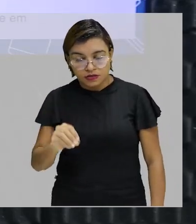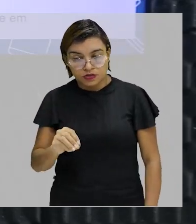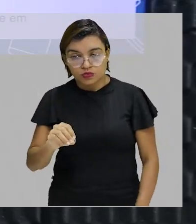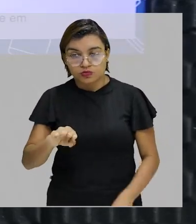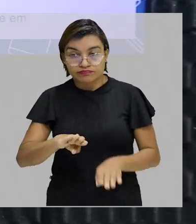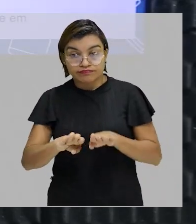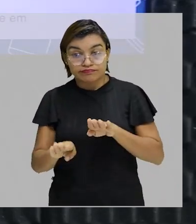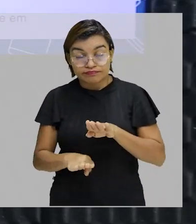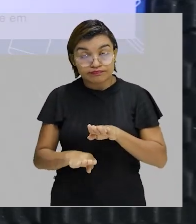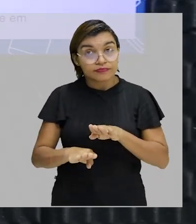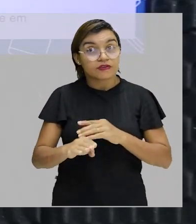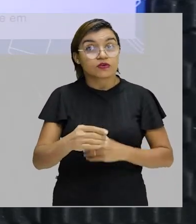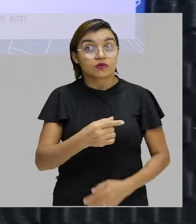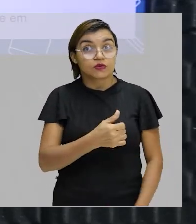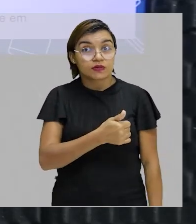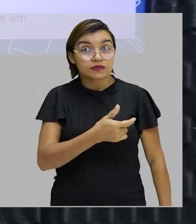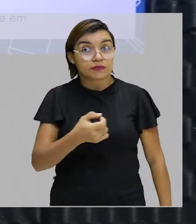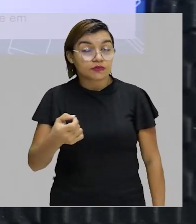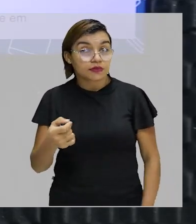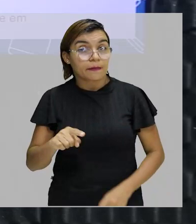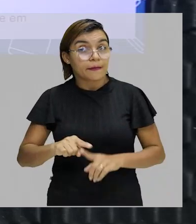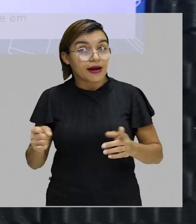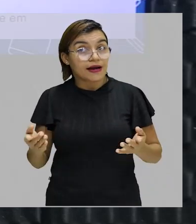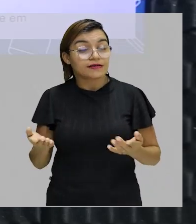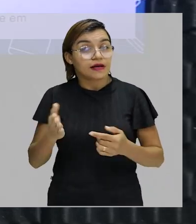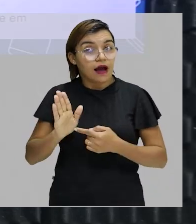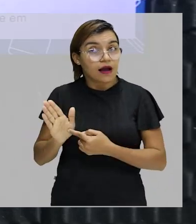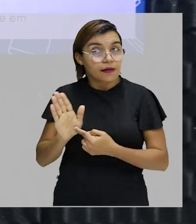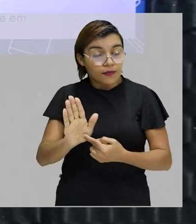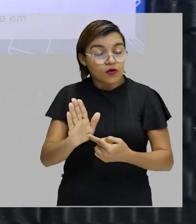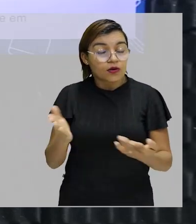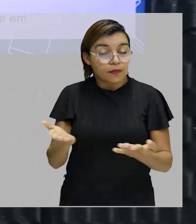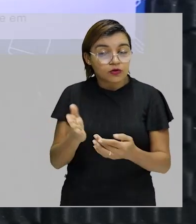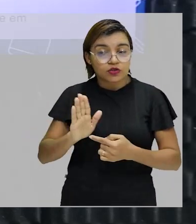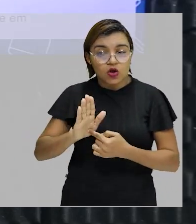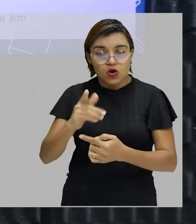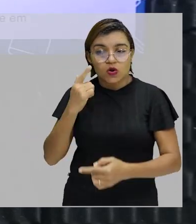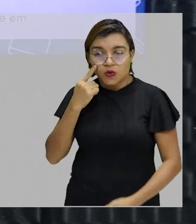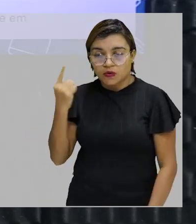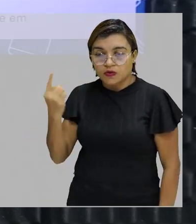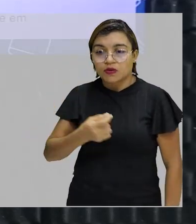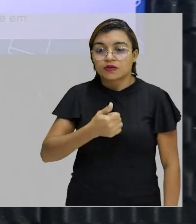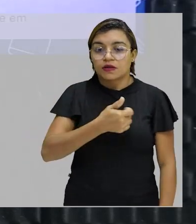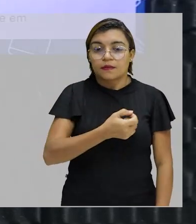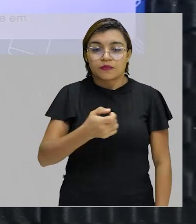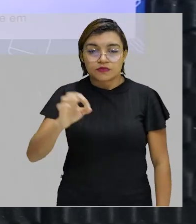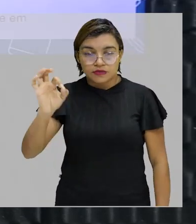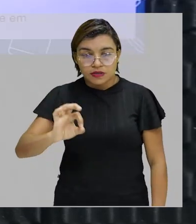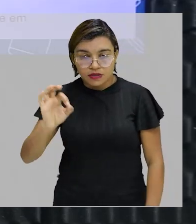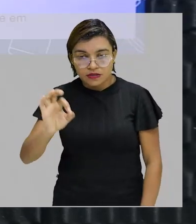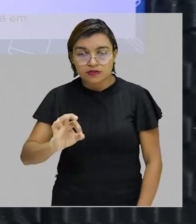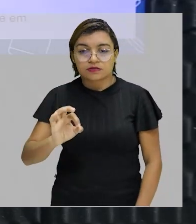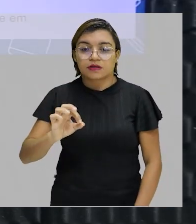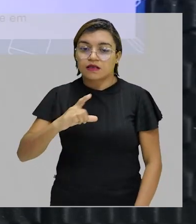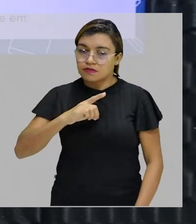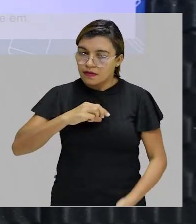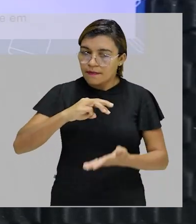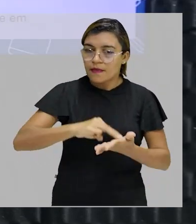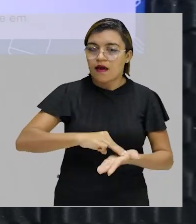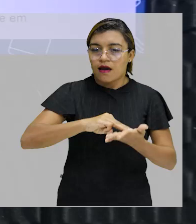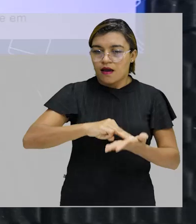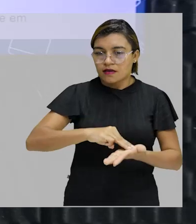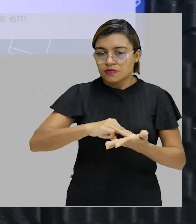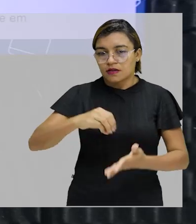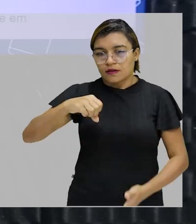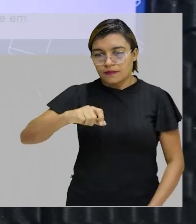agora, considerando um rendimento de 100% e sabendo que as massas molares desses compostos. Então, eu tenho aqui